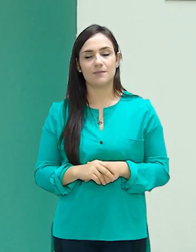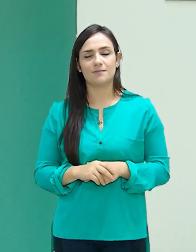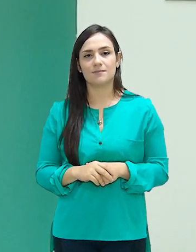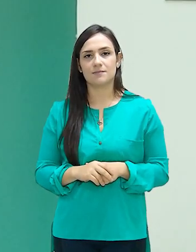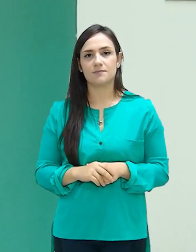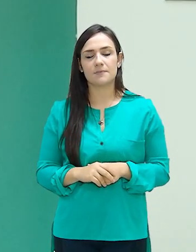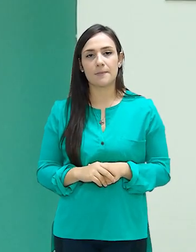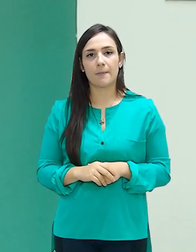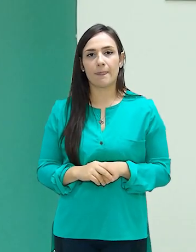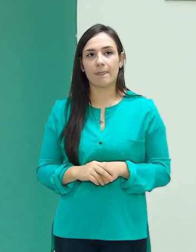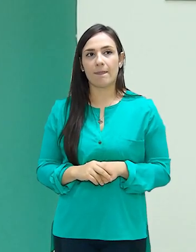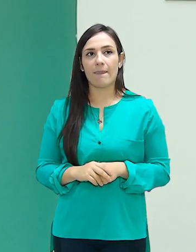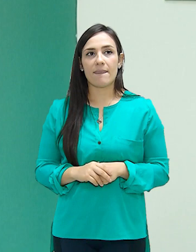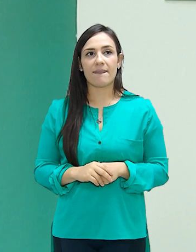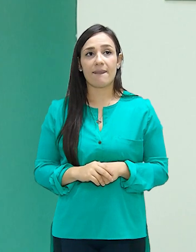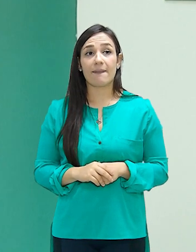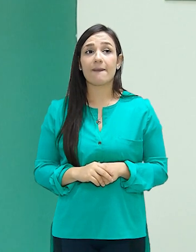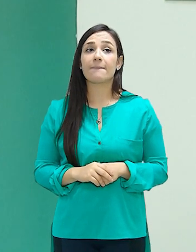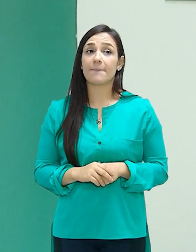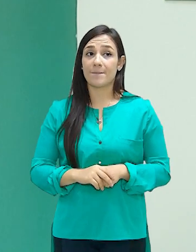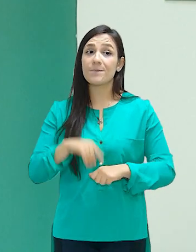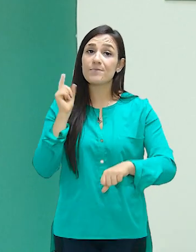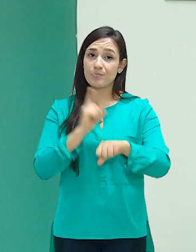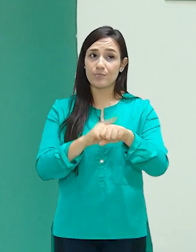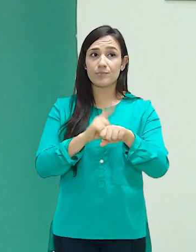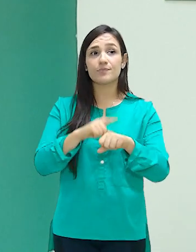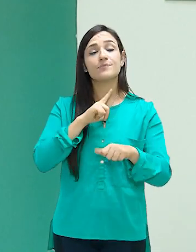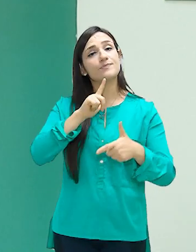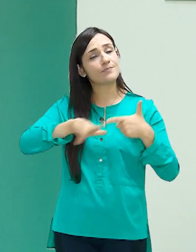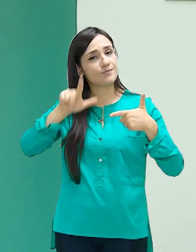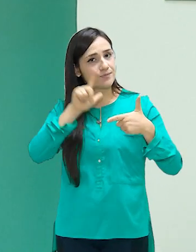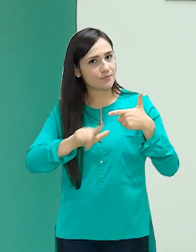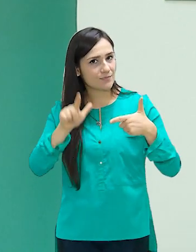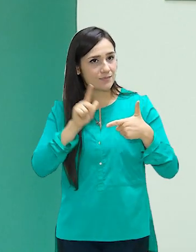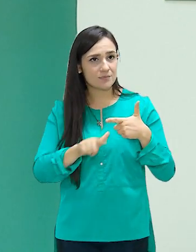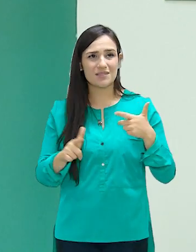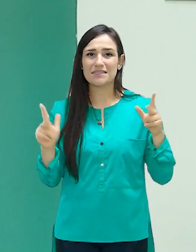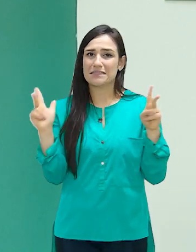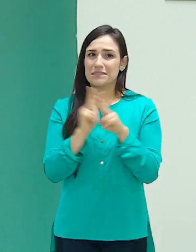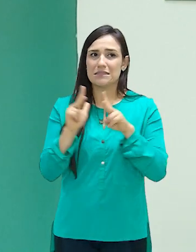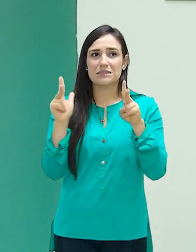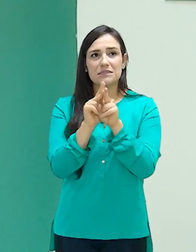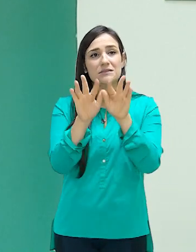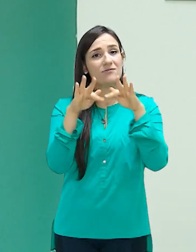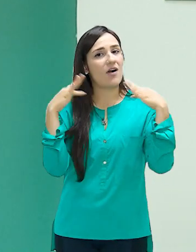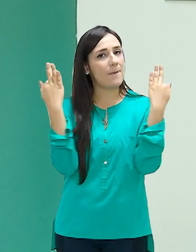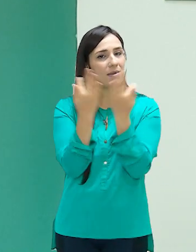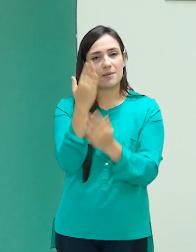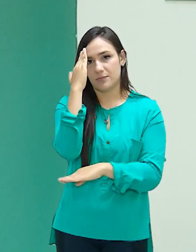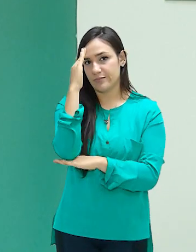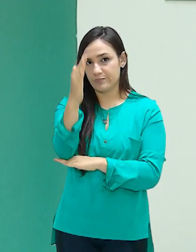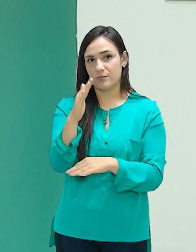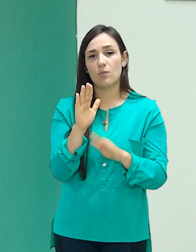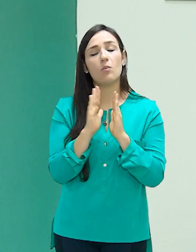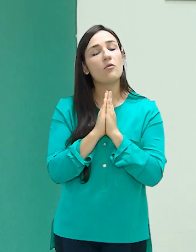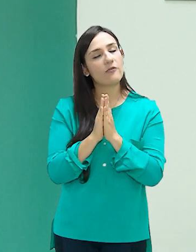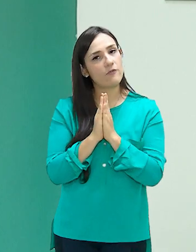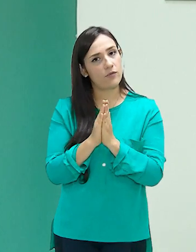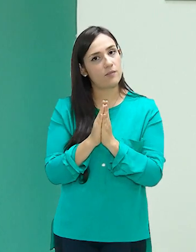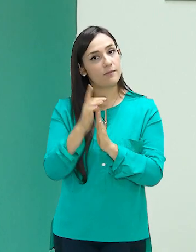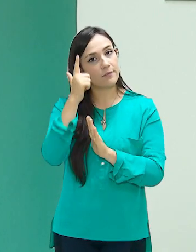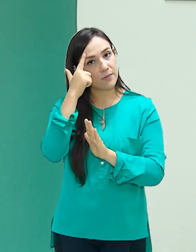as pessoas, no momento de um conflito, principalmente familiar, que